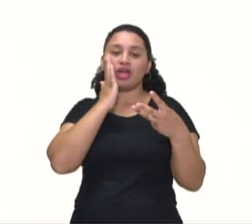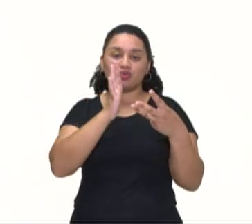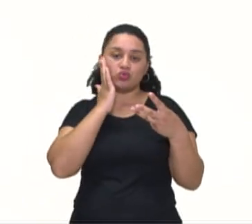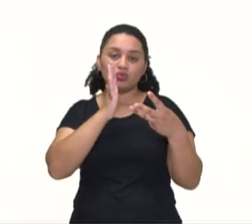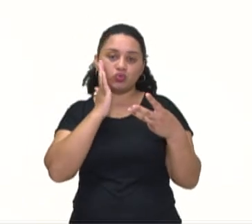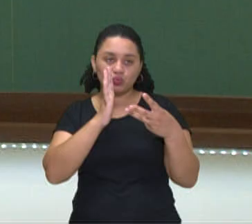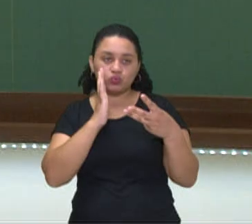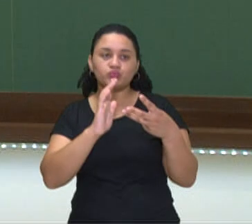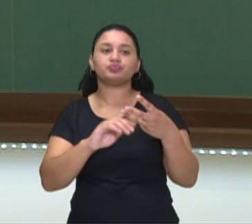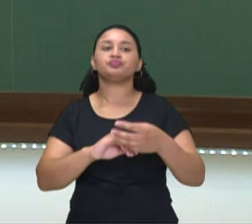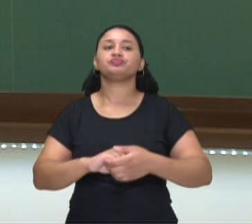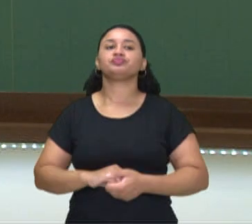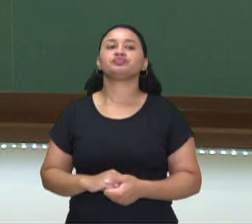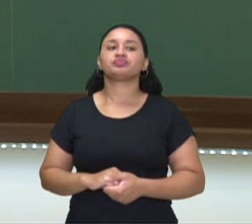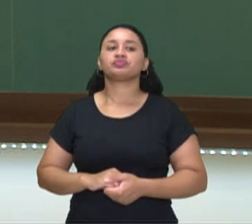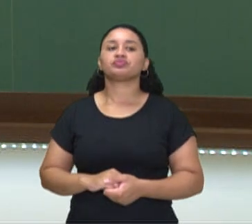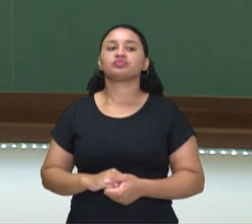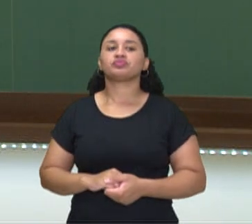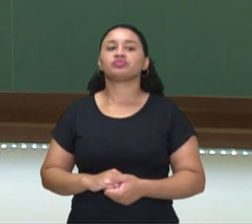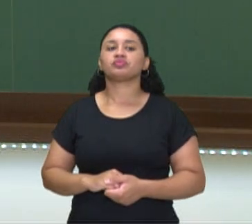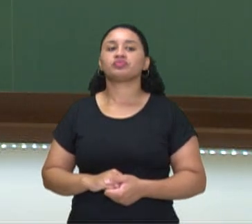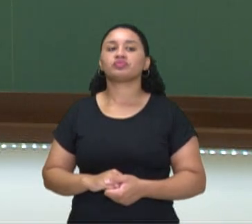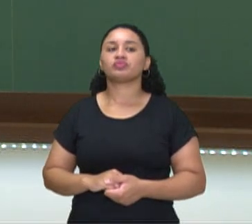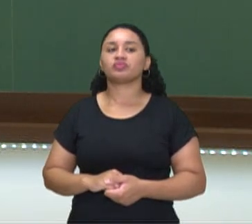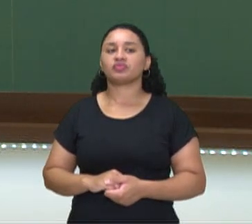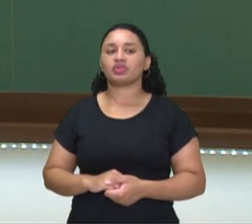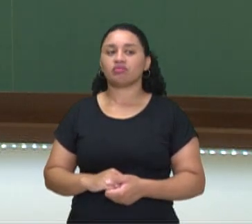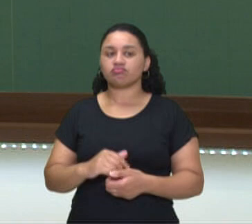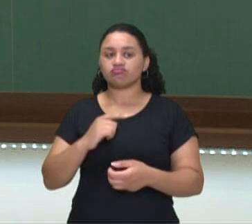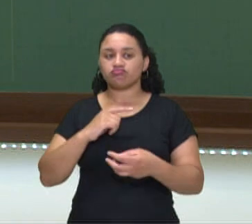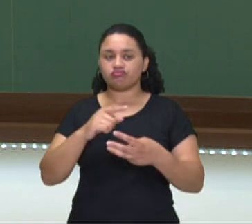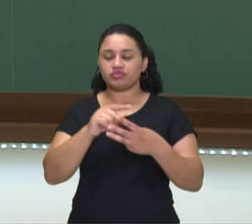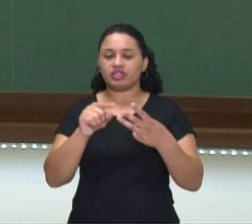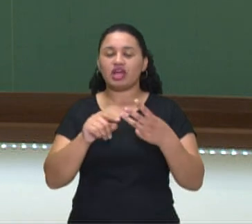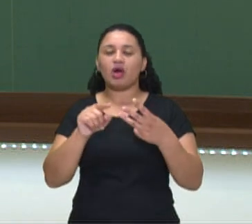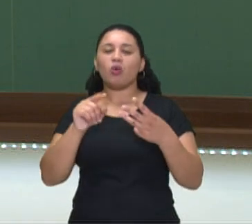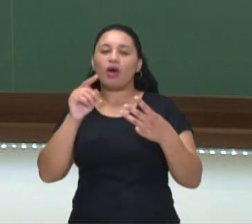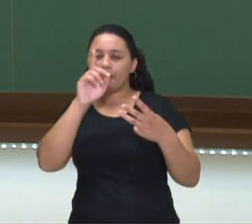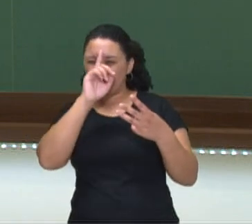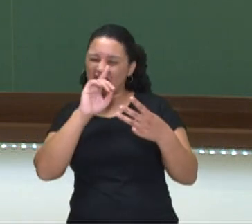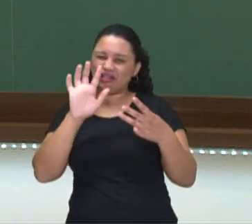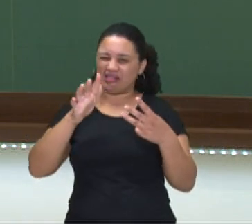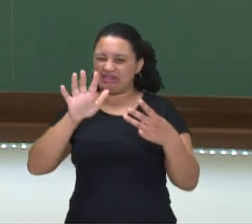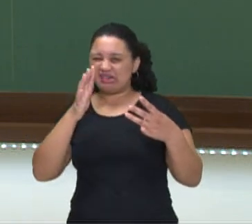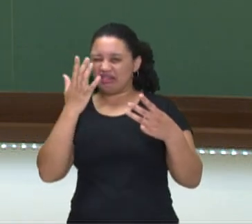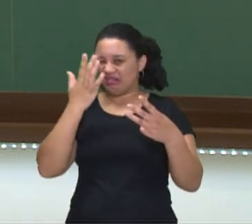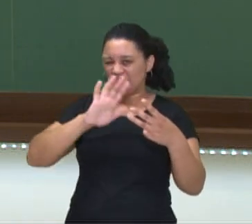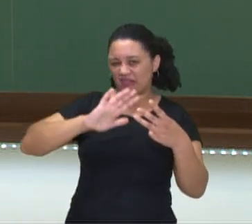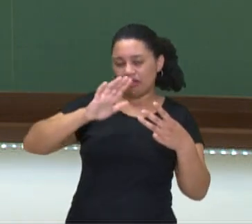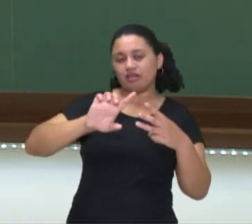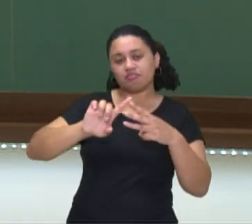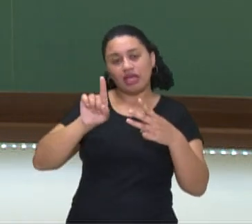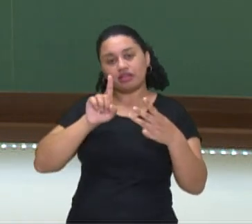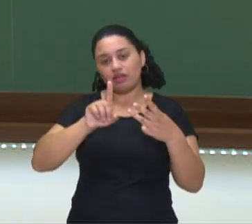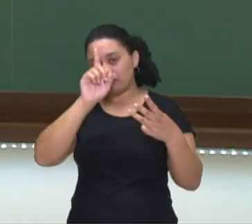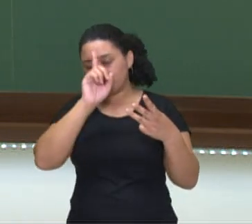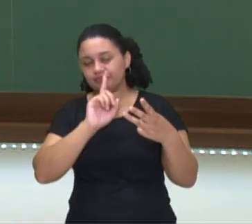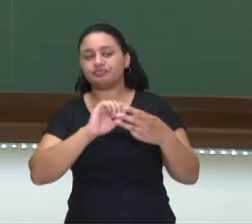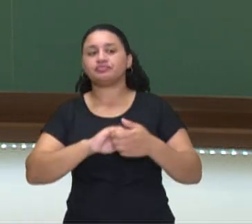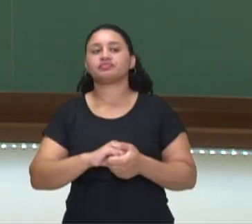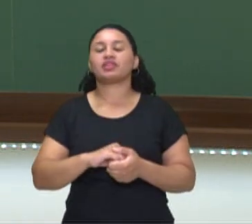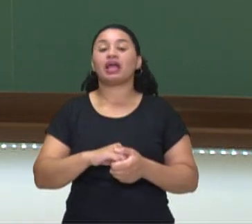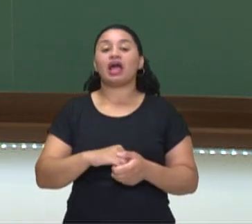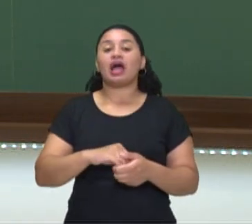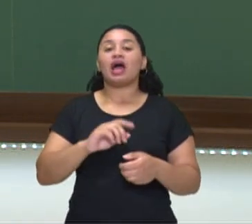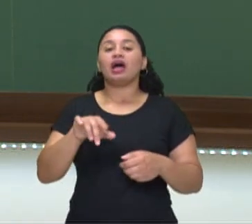que seja amarelo. Vermelho, o amarelo e o azul. As cores